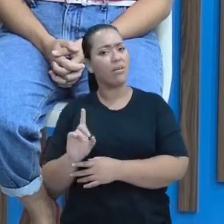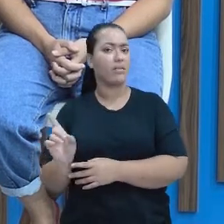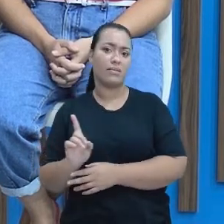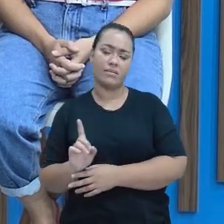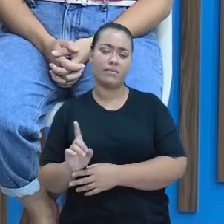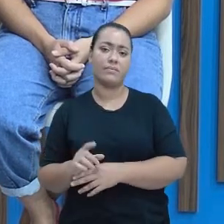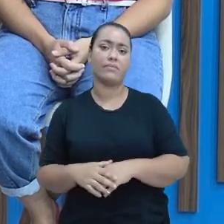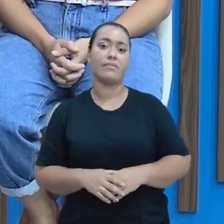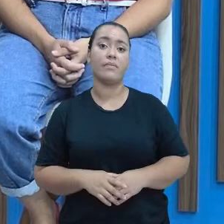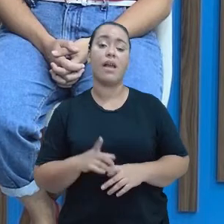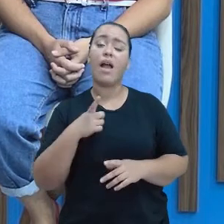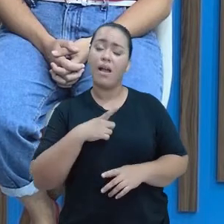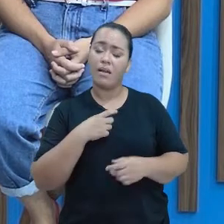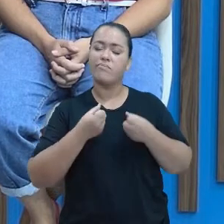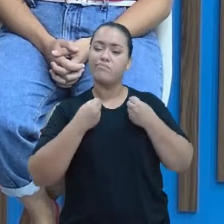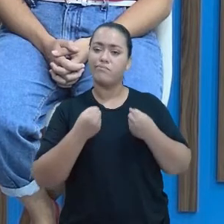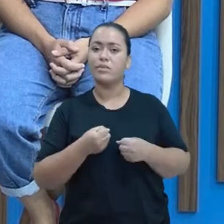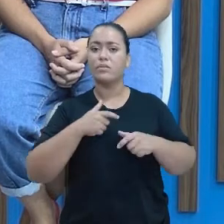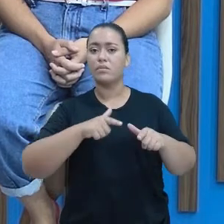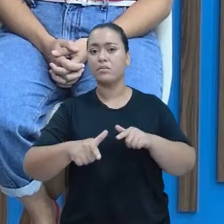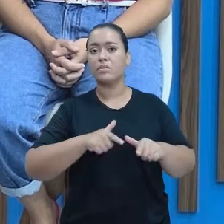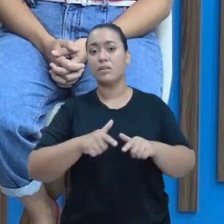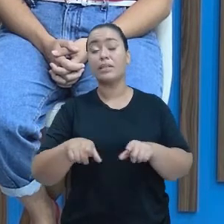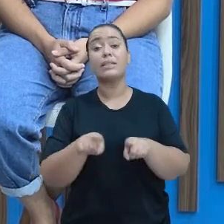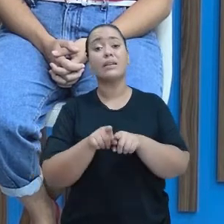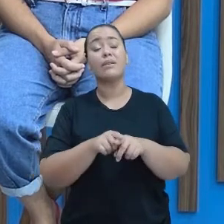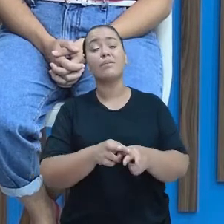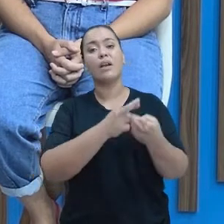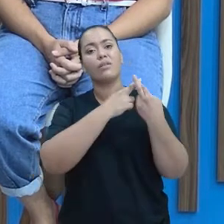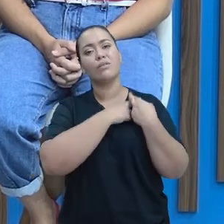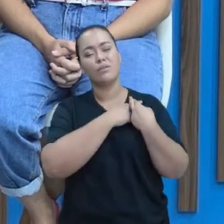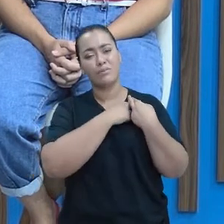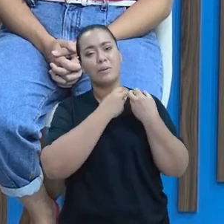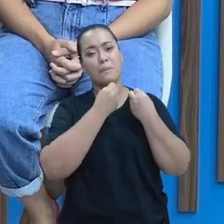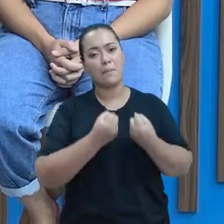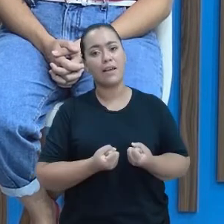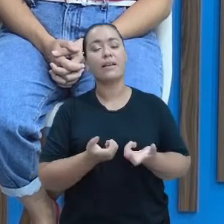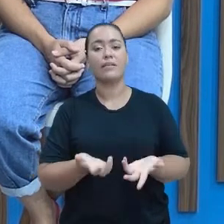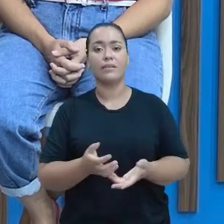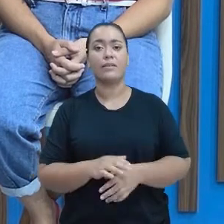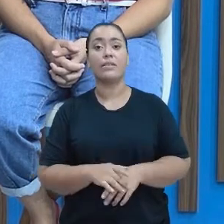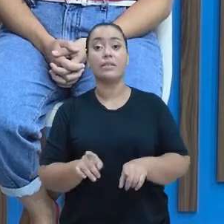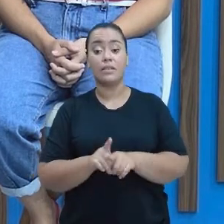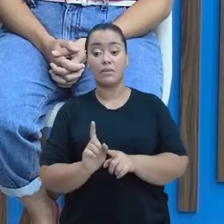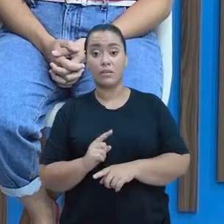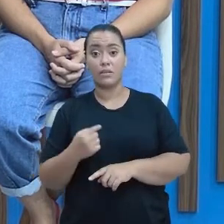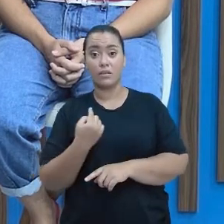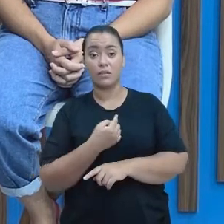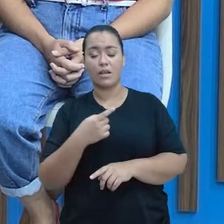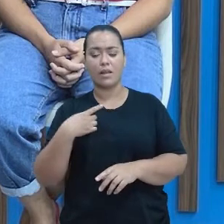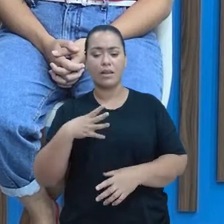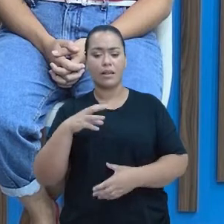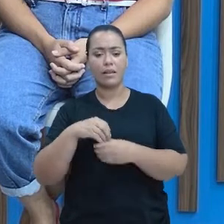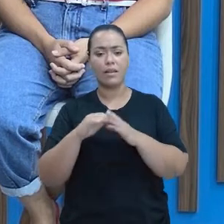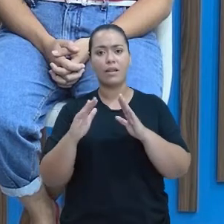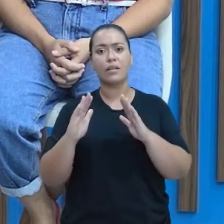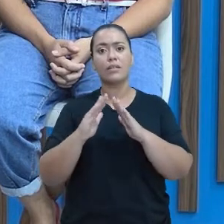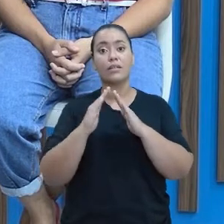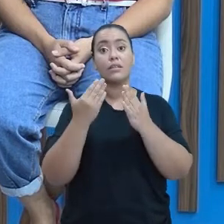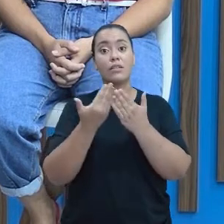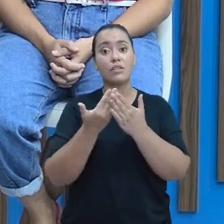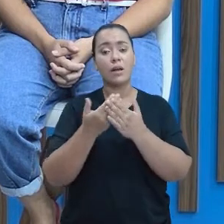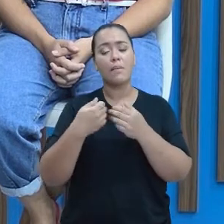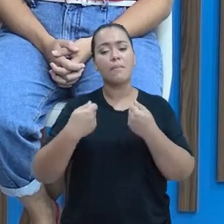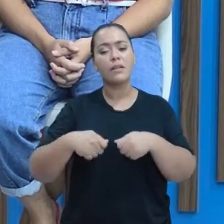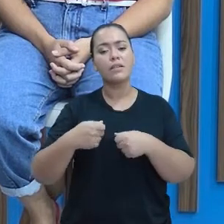Então, a sobrecarga de trabalho e de responsabilidade, então, até nós, na escola, quando